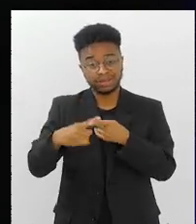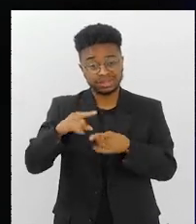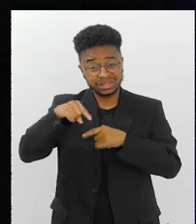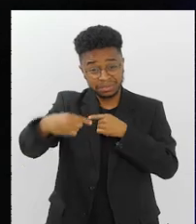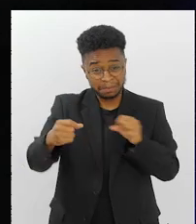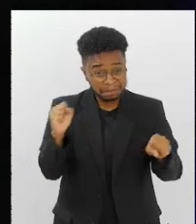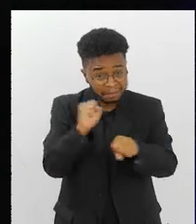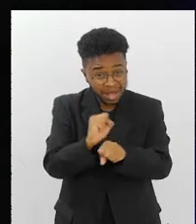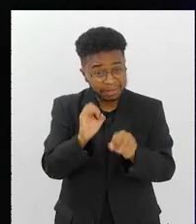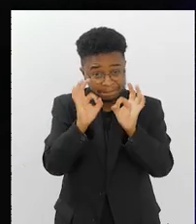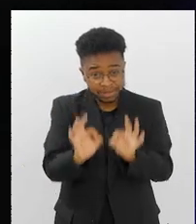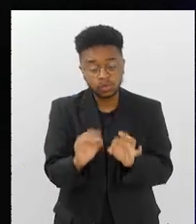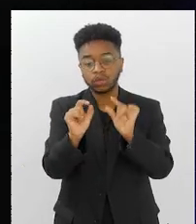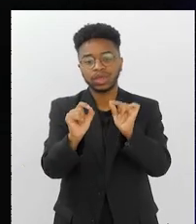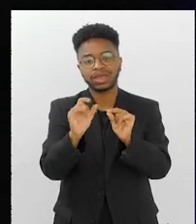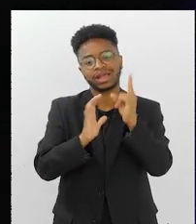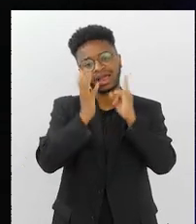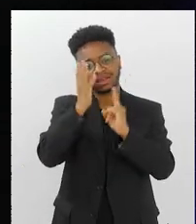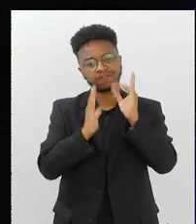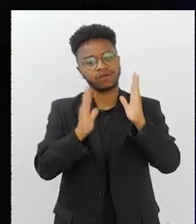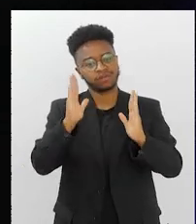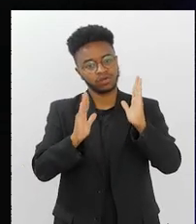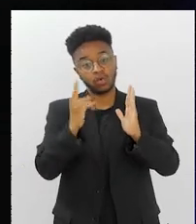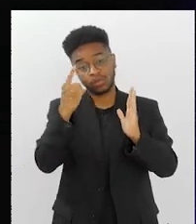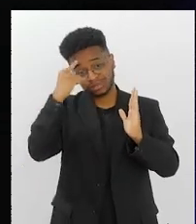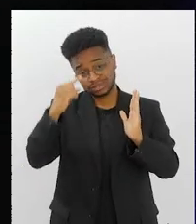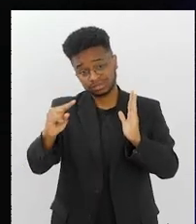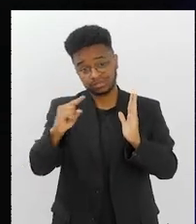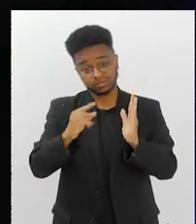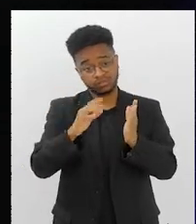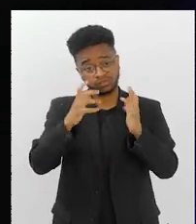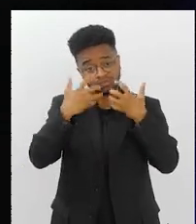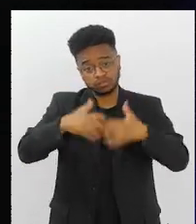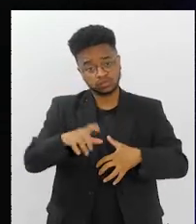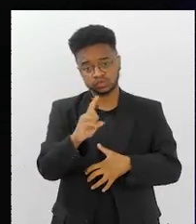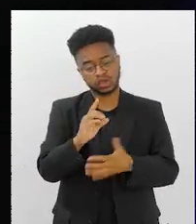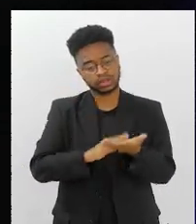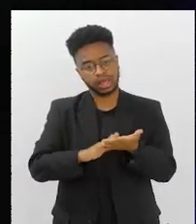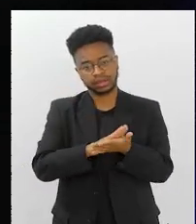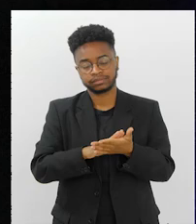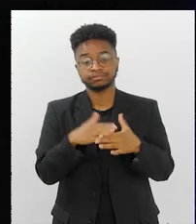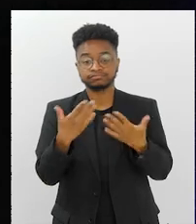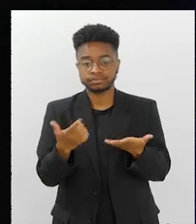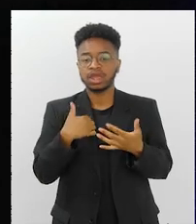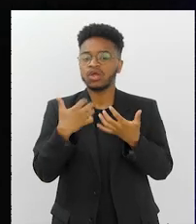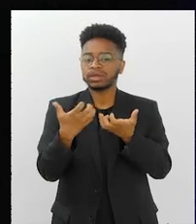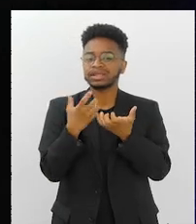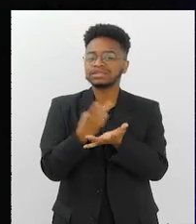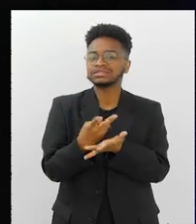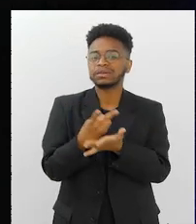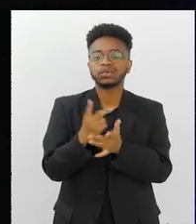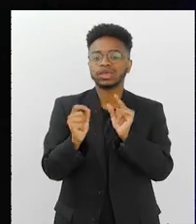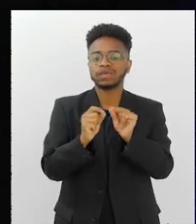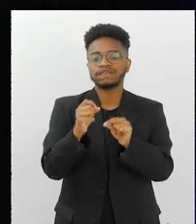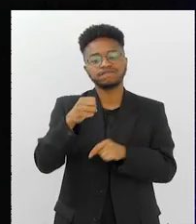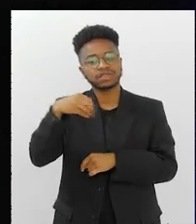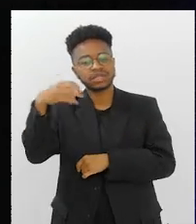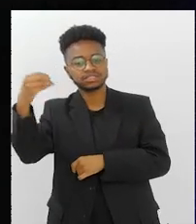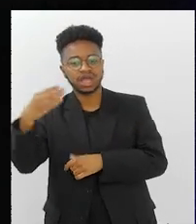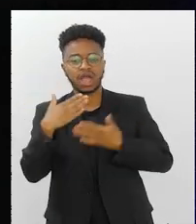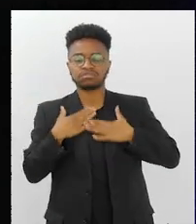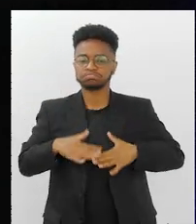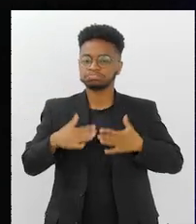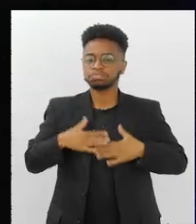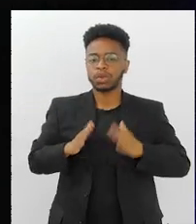as tudo para mesmo tudo para é o carnaval que é aquele período daquela semaninha que nada funciona E aí eu sempre quis por trabalhar muito eu sempre quis